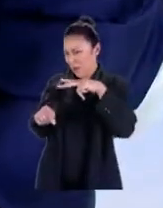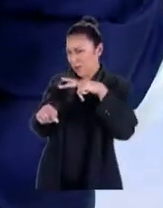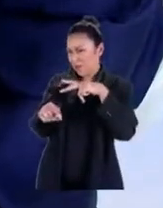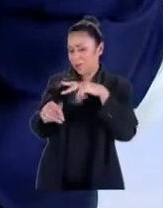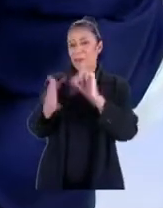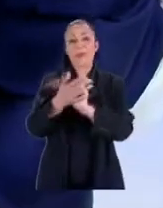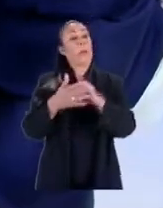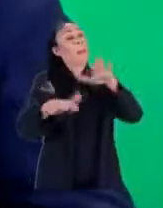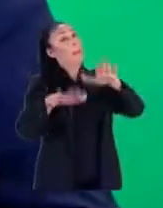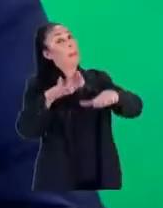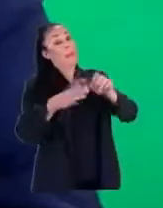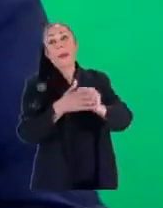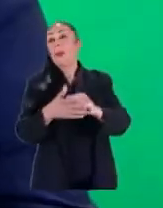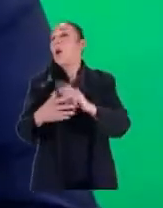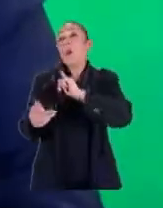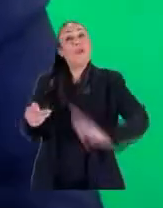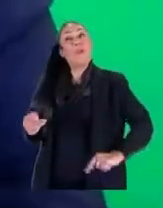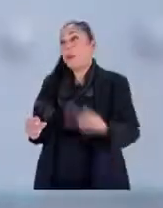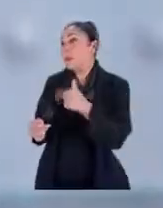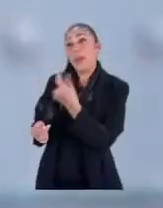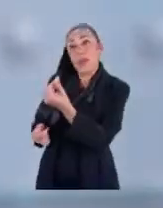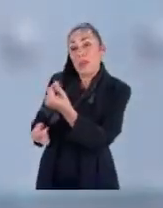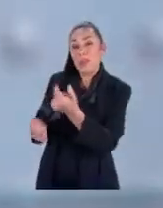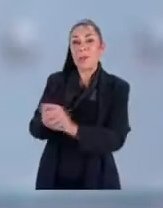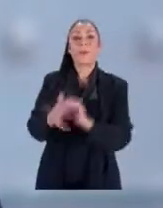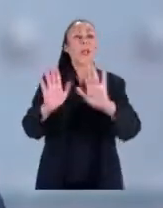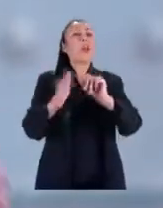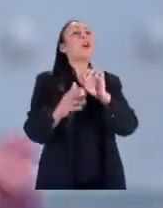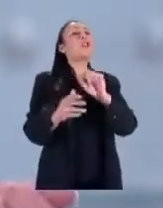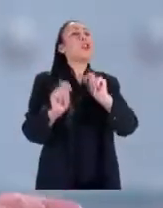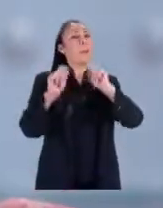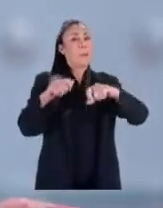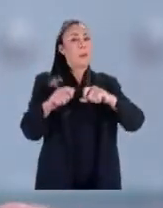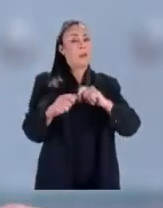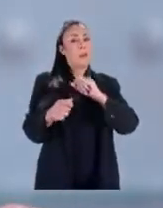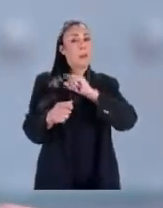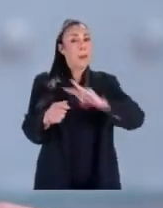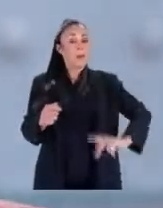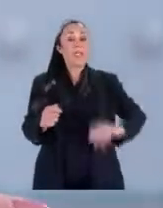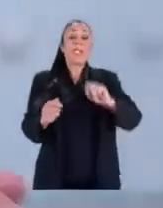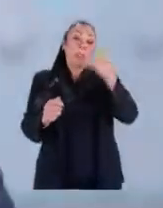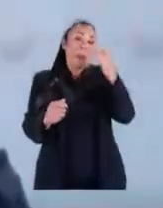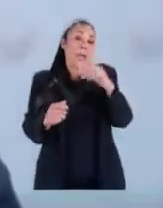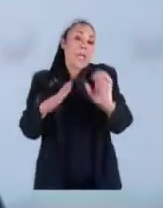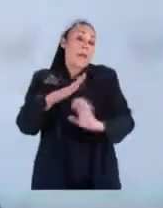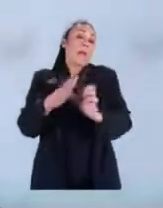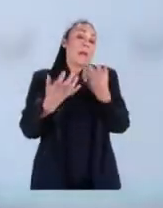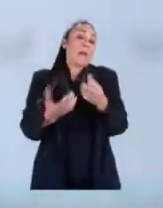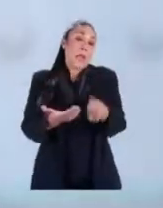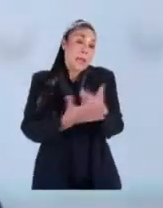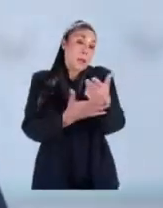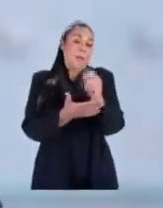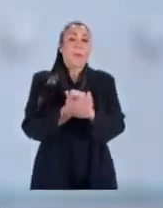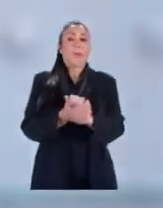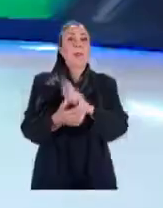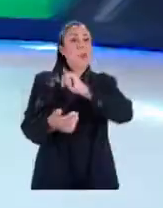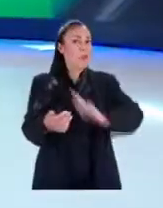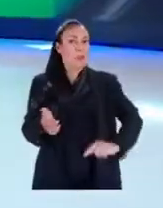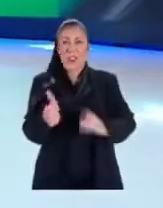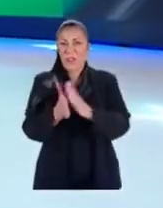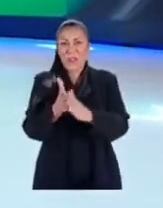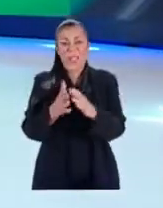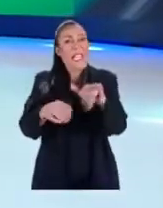Veja, depende. O governo não tem dinheiro para fazer. Depende, você só pode privatizar se tiver alguém que queira comprar. O governo, uma ferrovia, não é uma